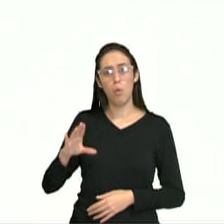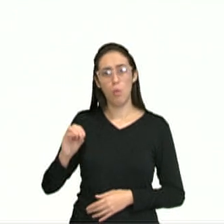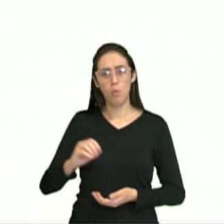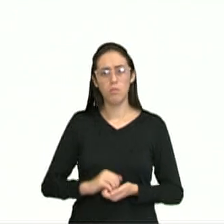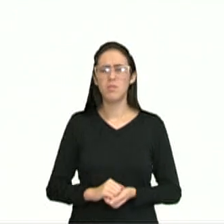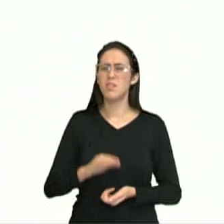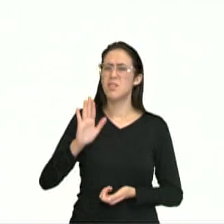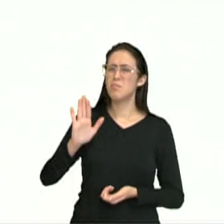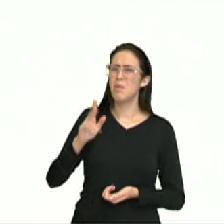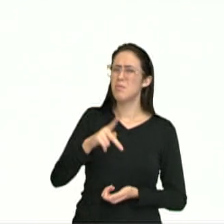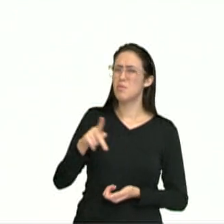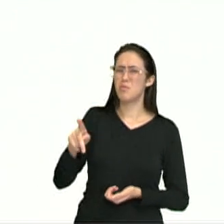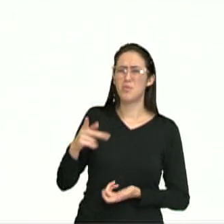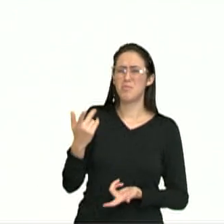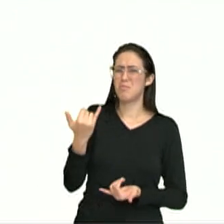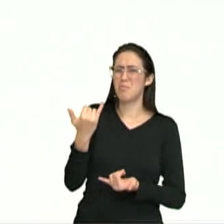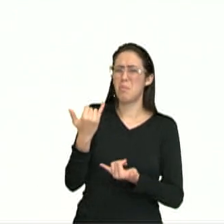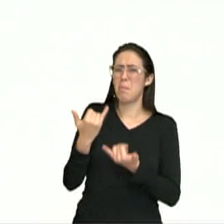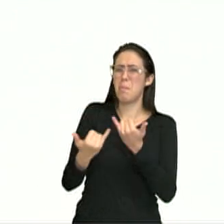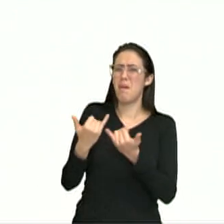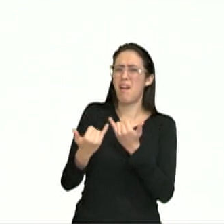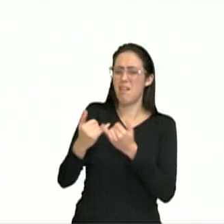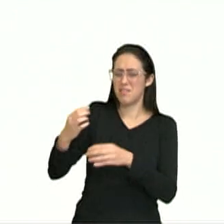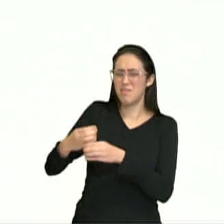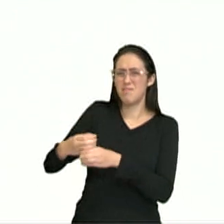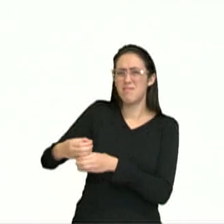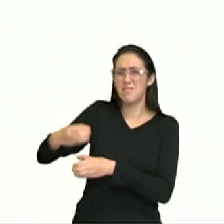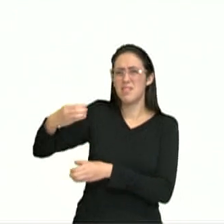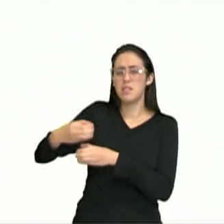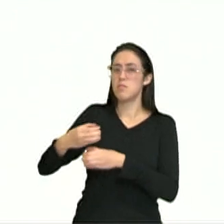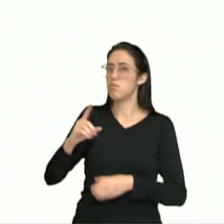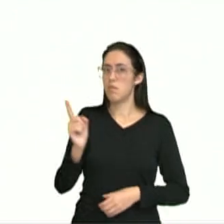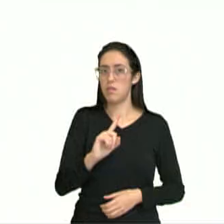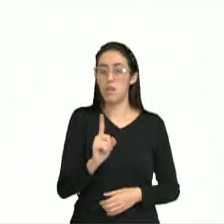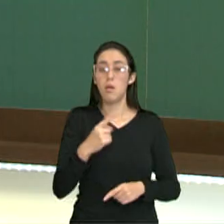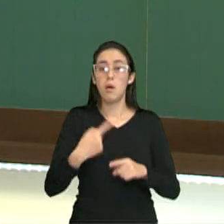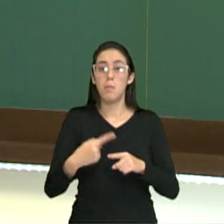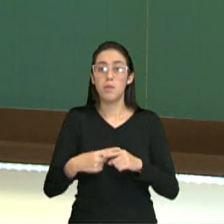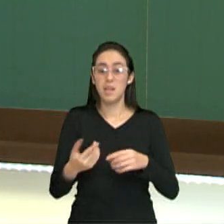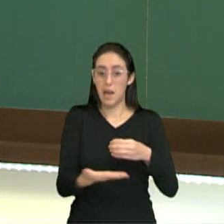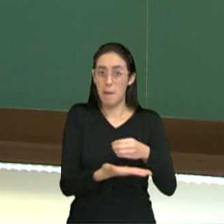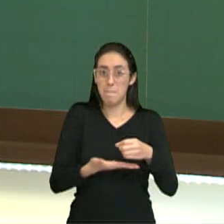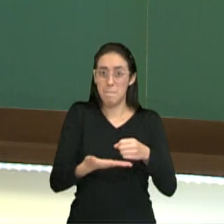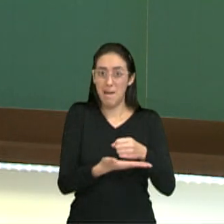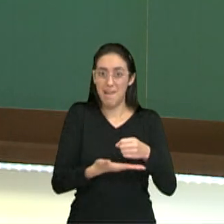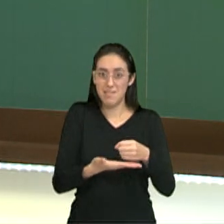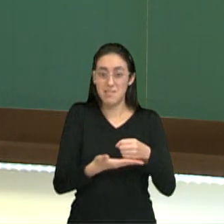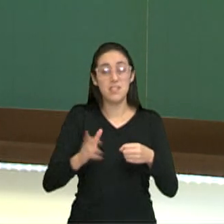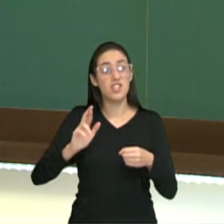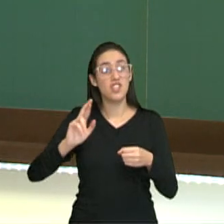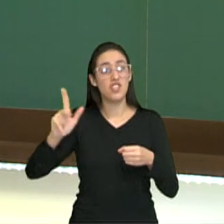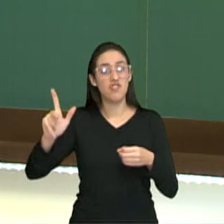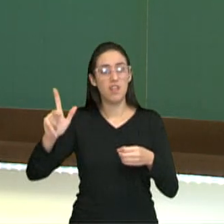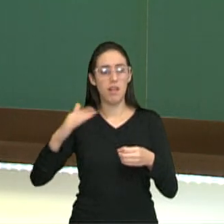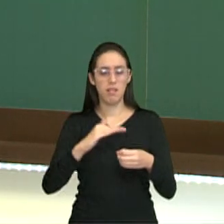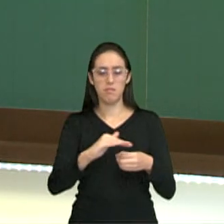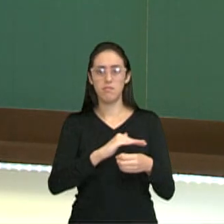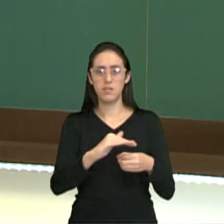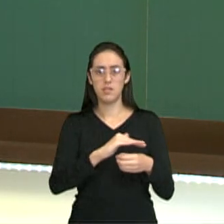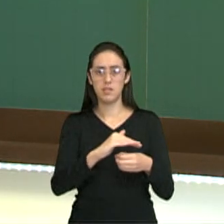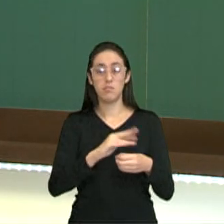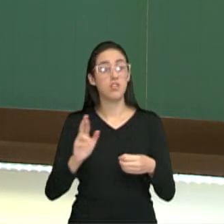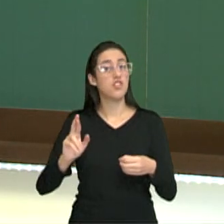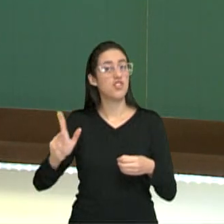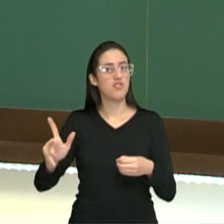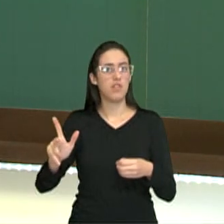não parece um cilindro? Não é um cilindro. Por quê? Porque esta base aqui, circular, é diferente da base superior.